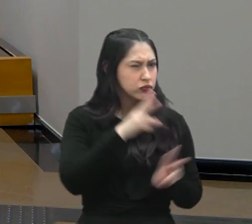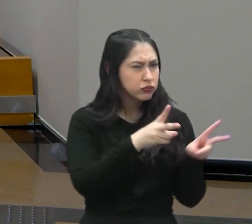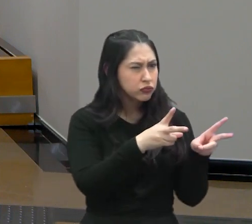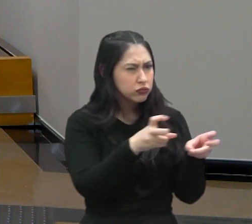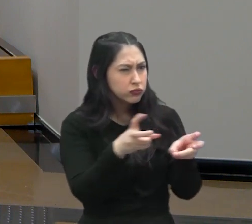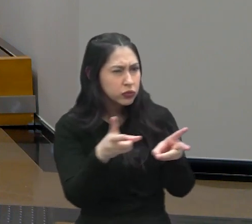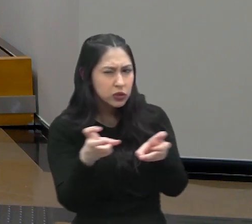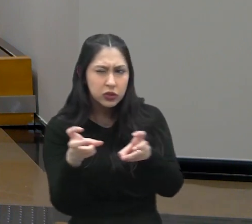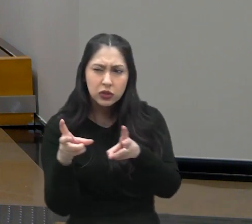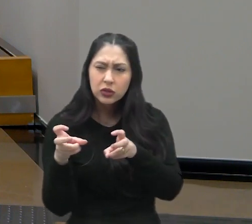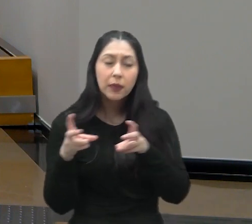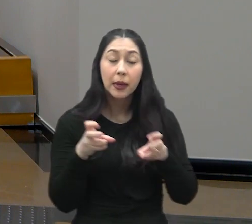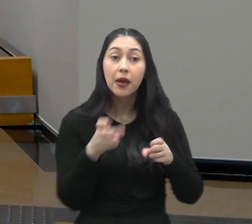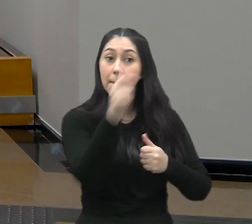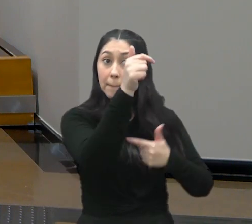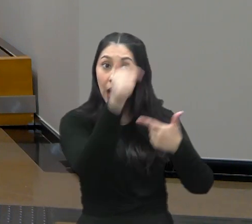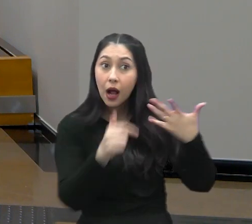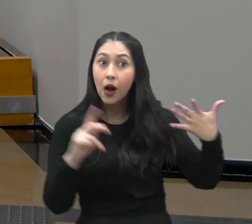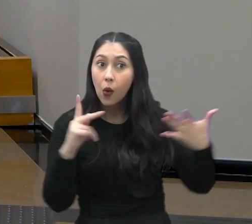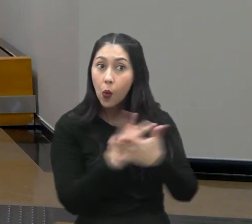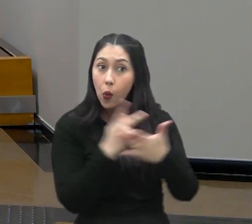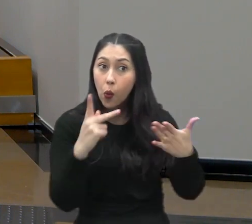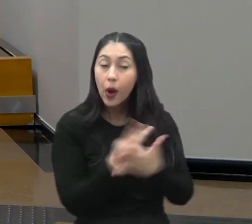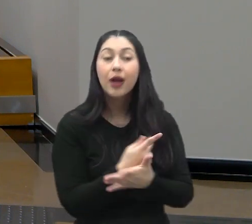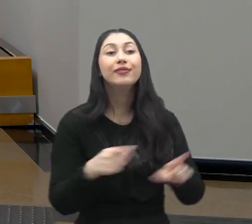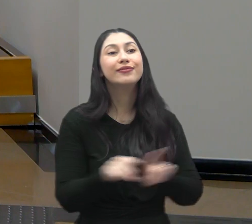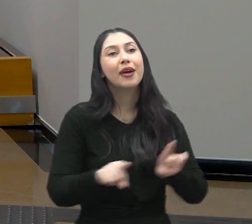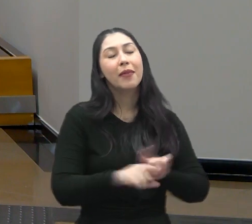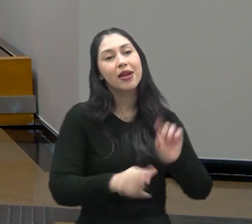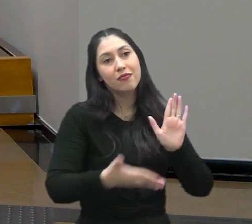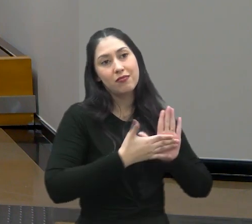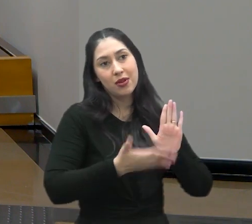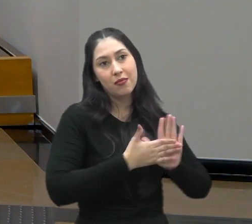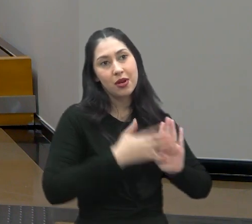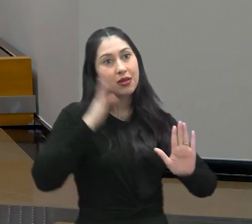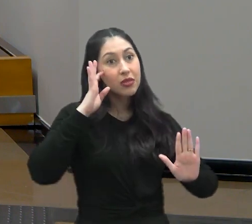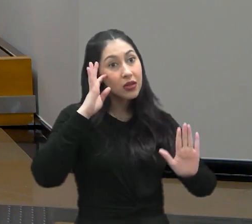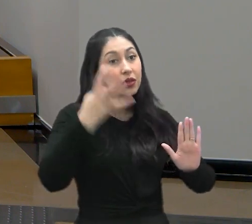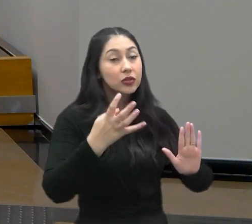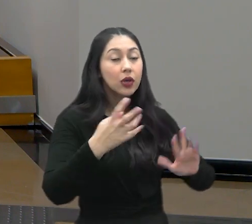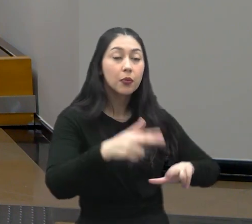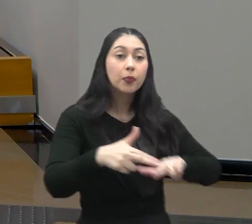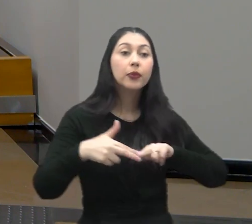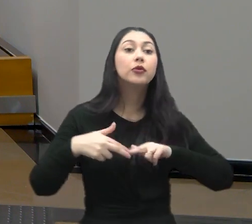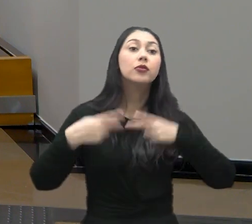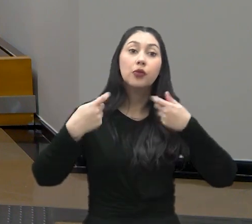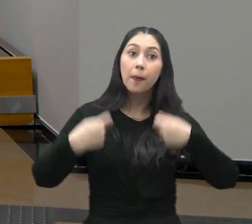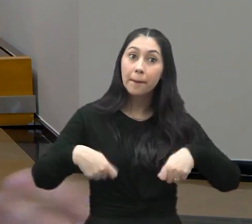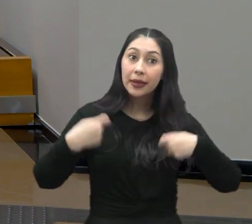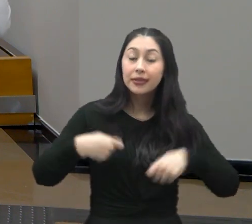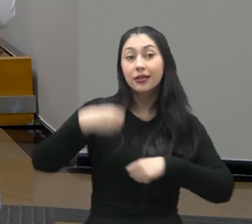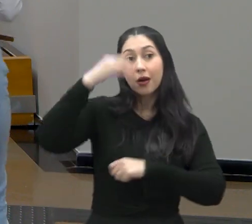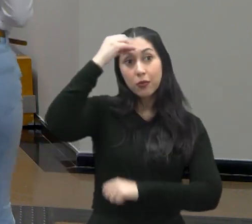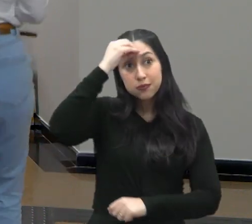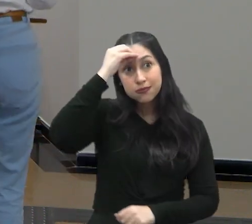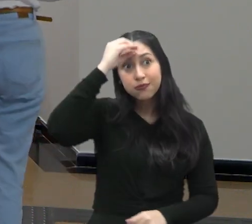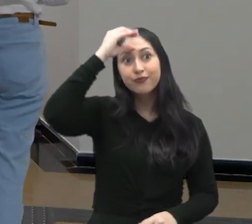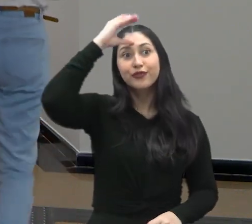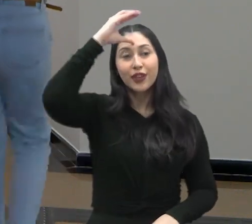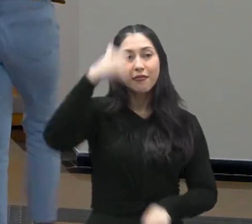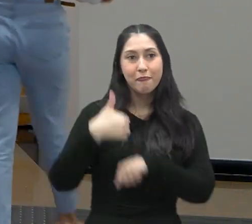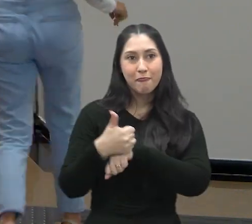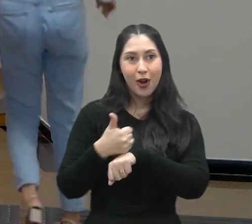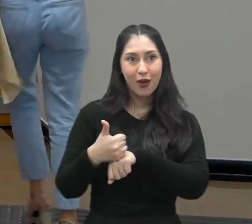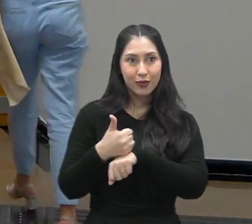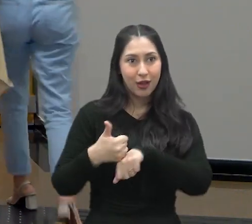fazer um diagnóstico do que está acontecendo, fiscalizar, apontar os erros e, claro, também propor soluções. E para isso a gente precisa desse arcabouço